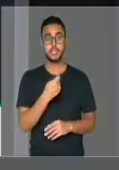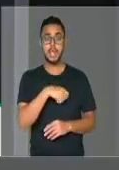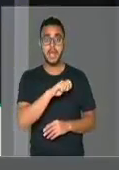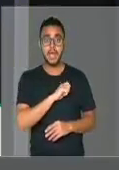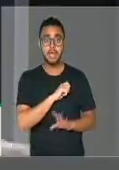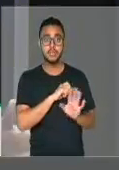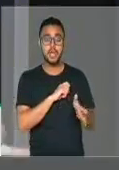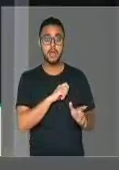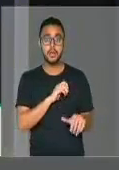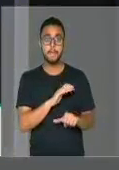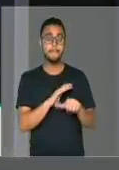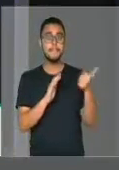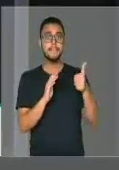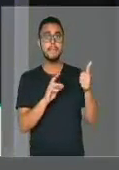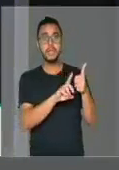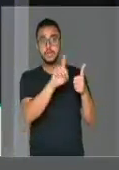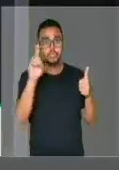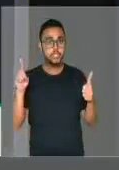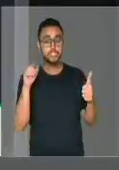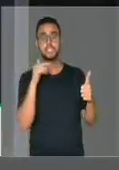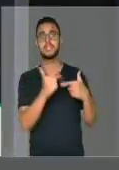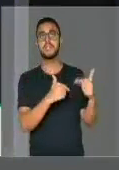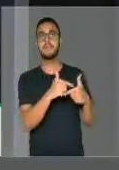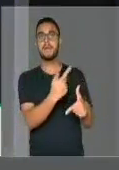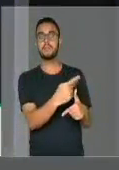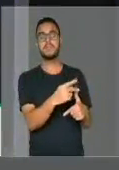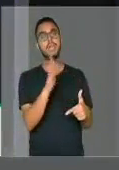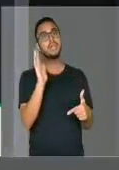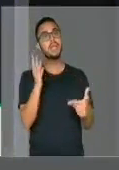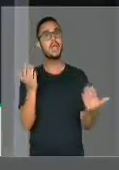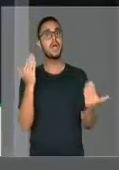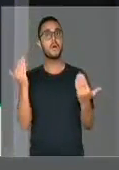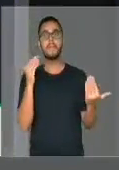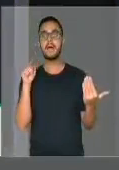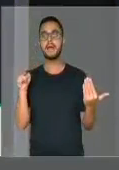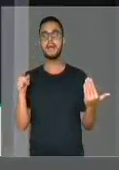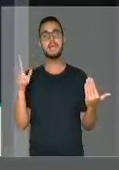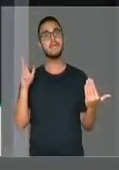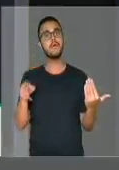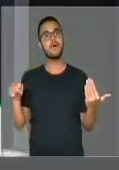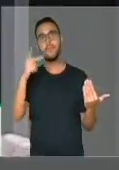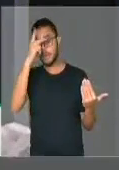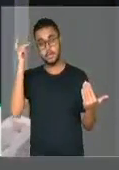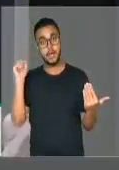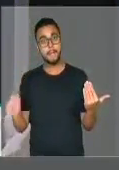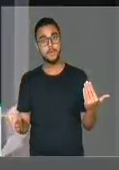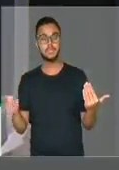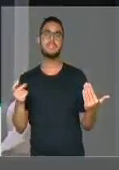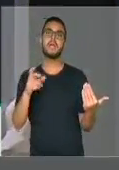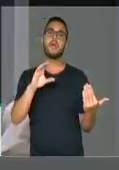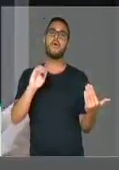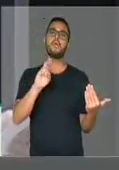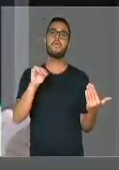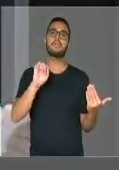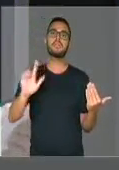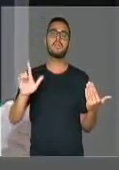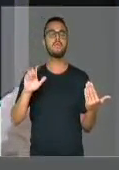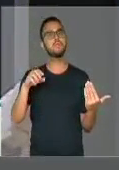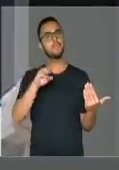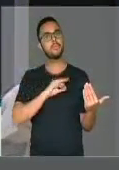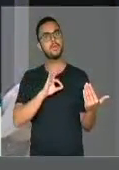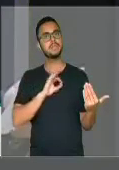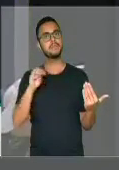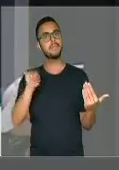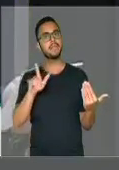mais que um coronel que está indo para casa, já com uma bagagem de quase 30 anos de serviço. E aí, folheando o diário